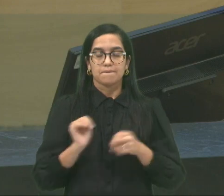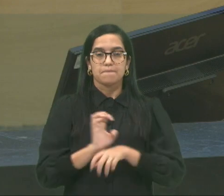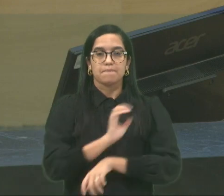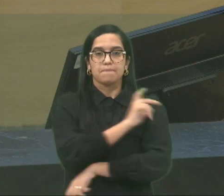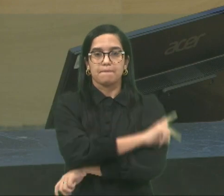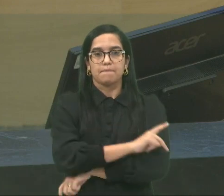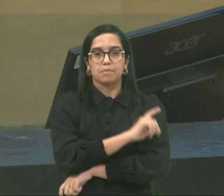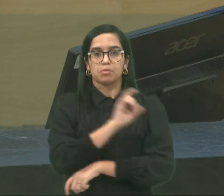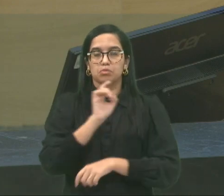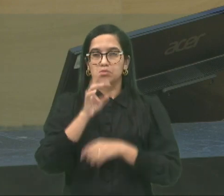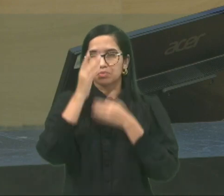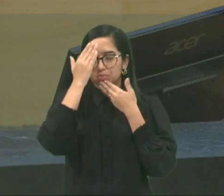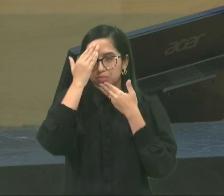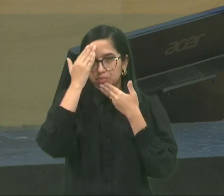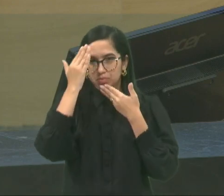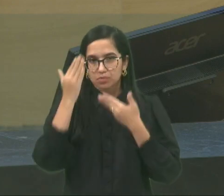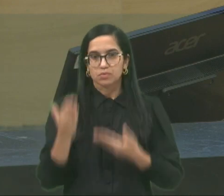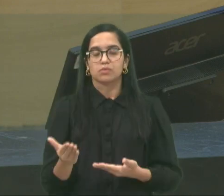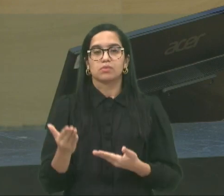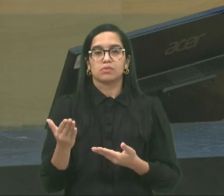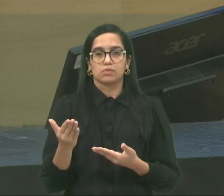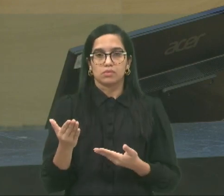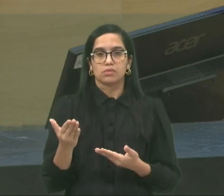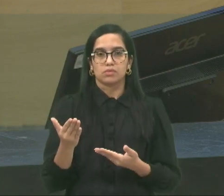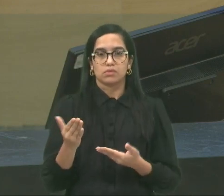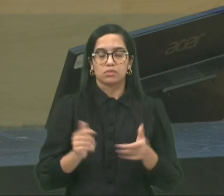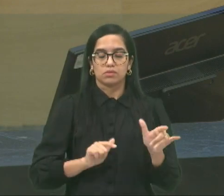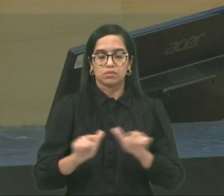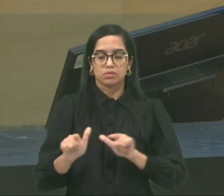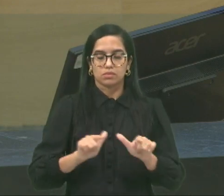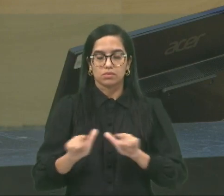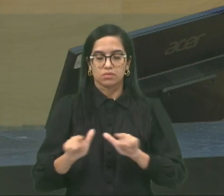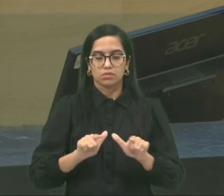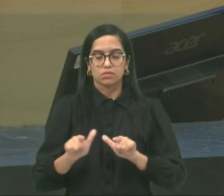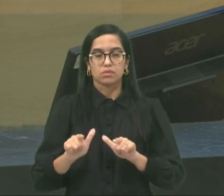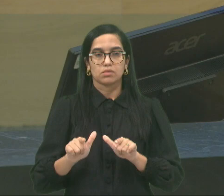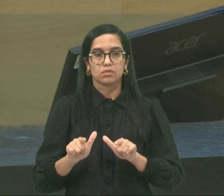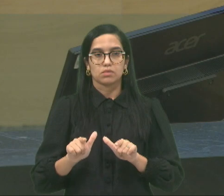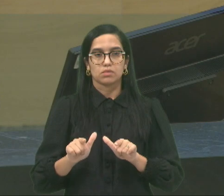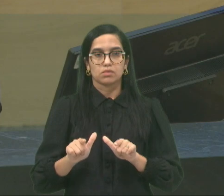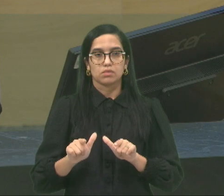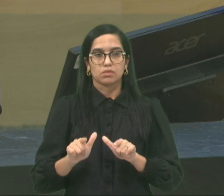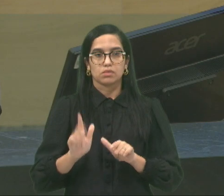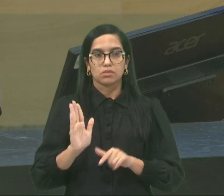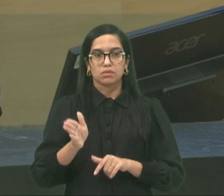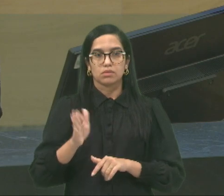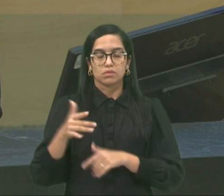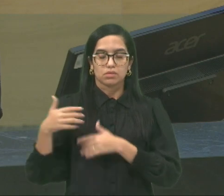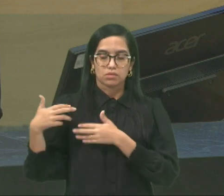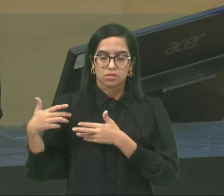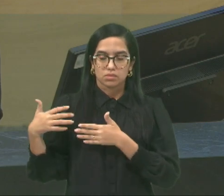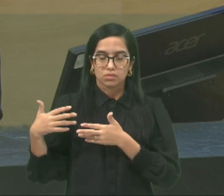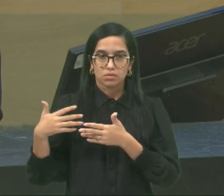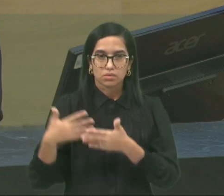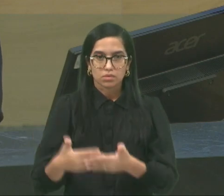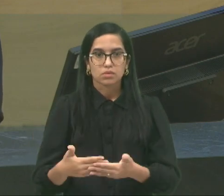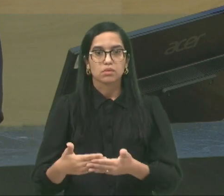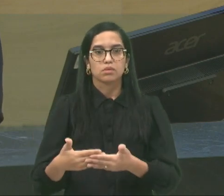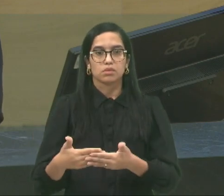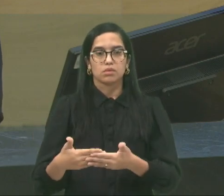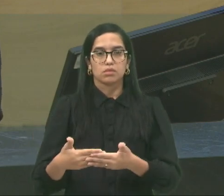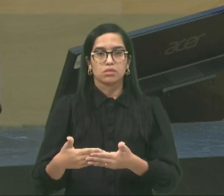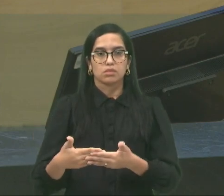tem a agradecer os trabalhos que os senhores realizam desde sempre e